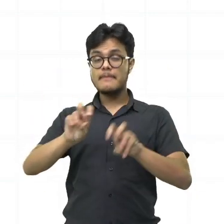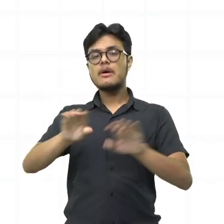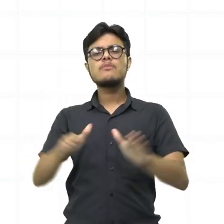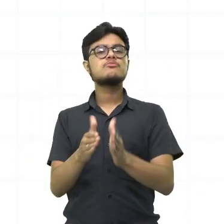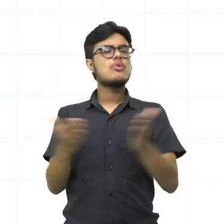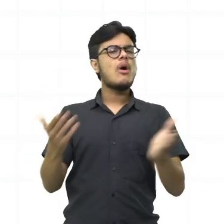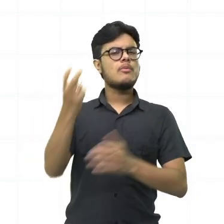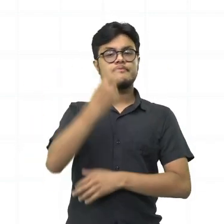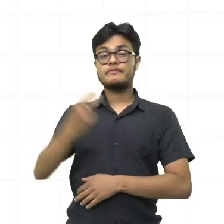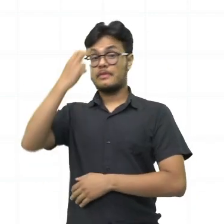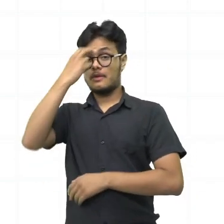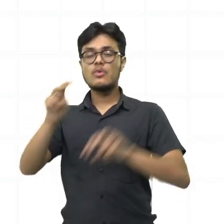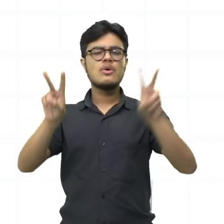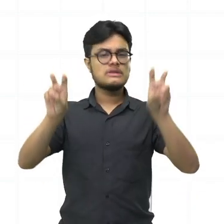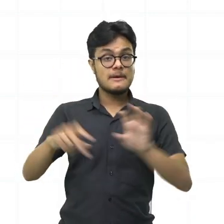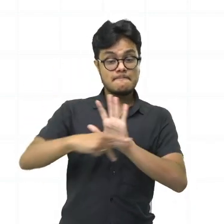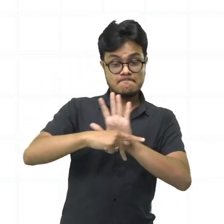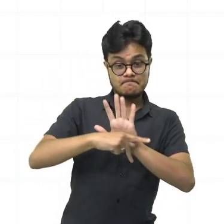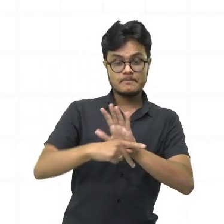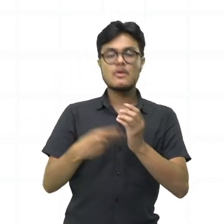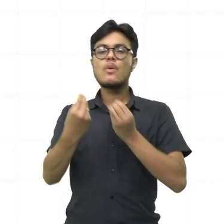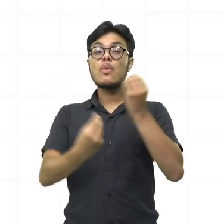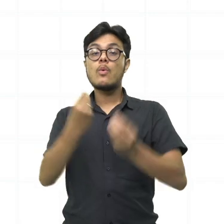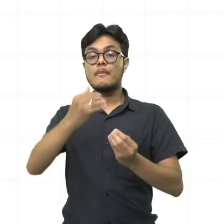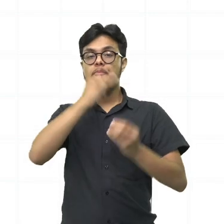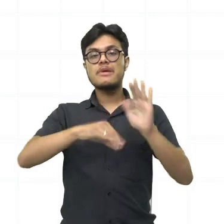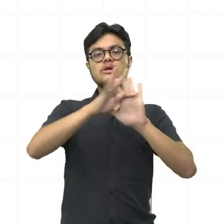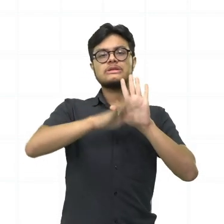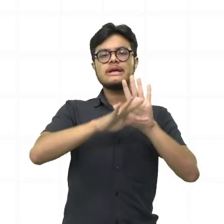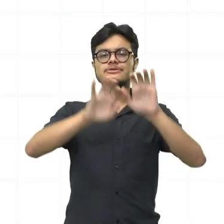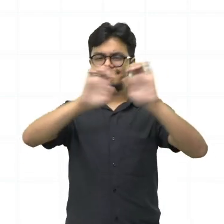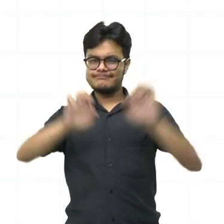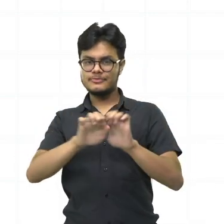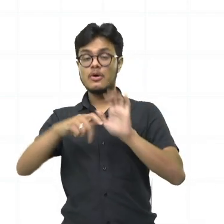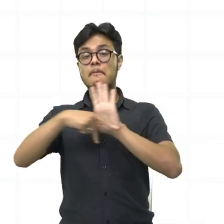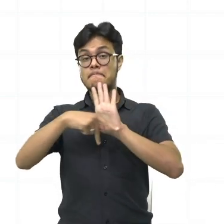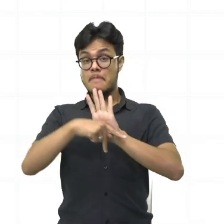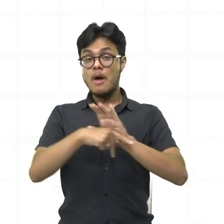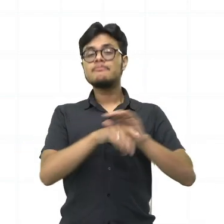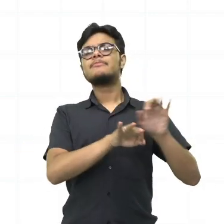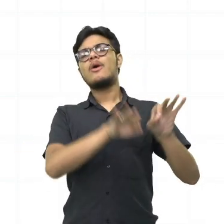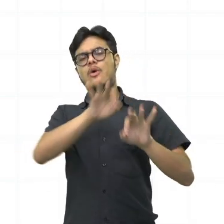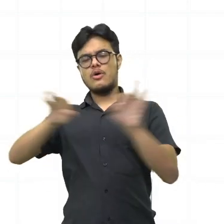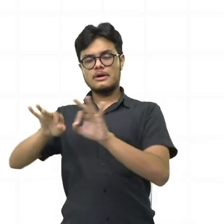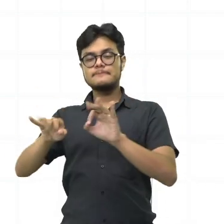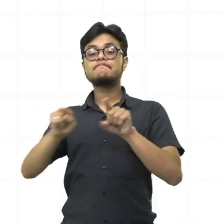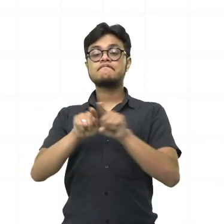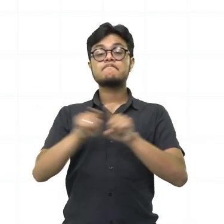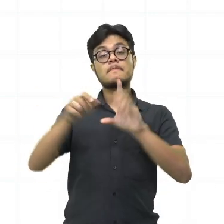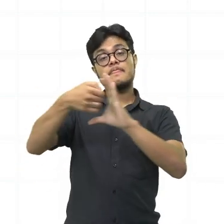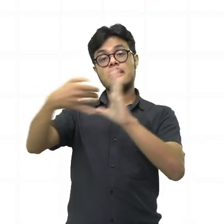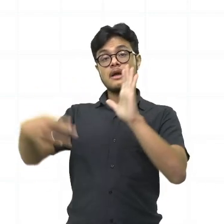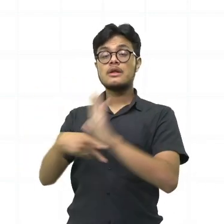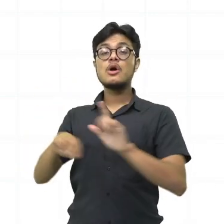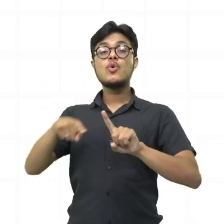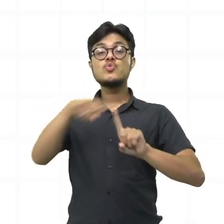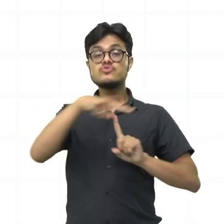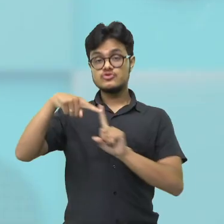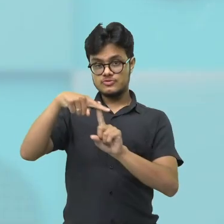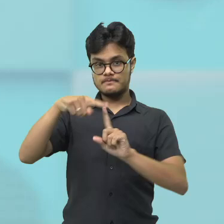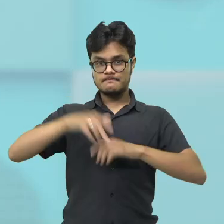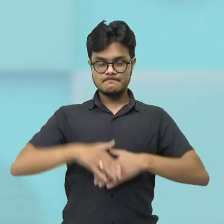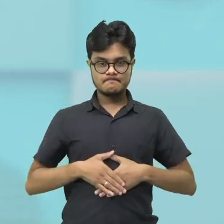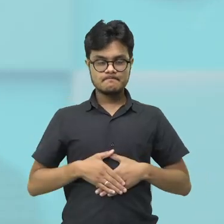ser tratado, elaboração de esquemas do texto, elementos estruturais e características do gênero, né?